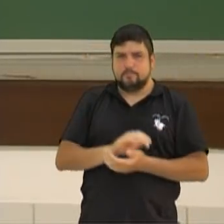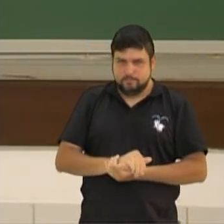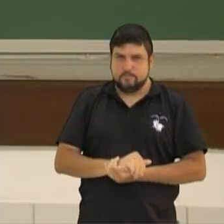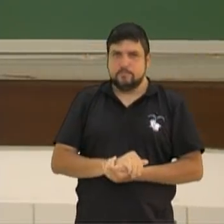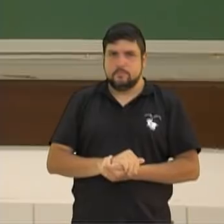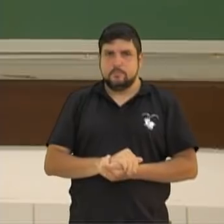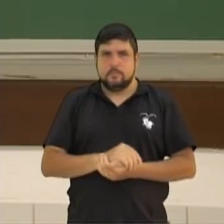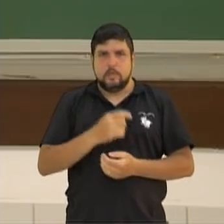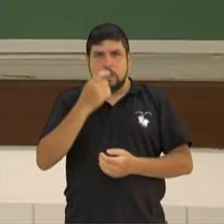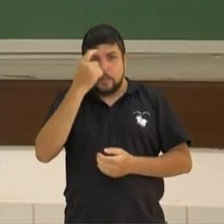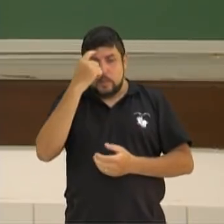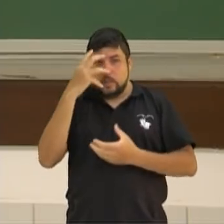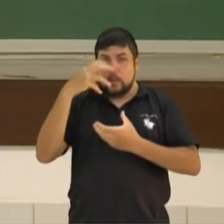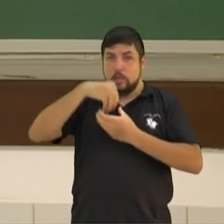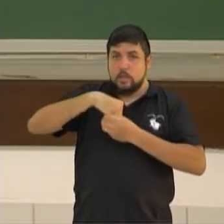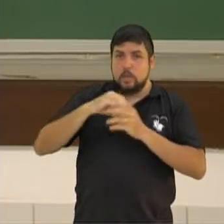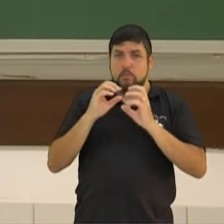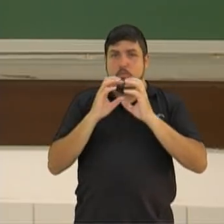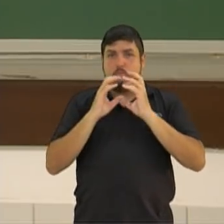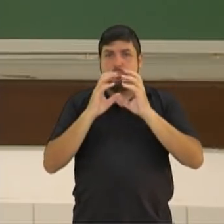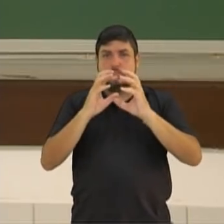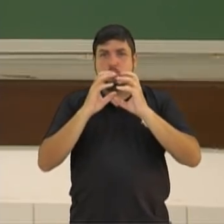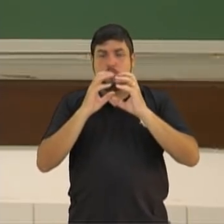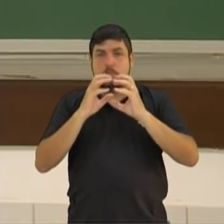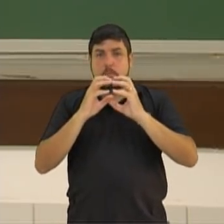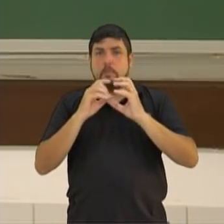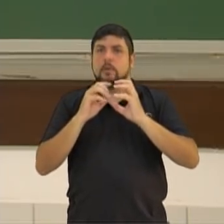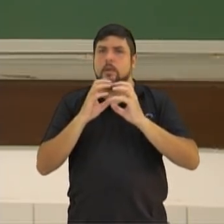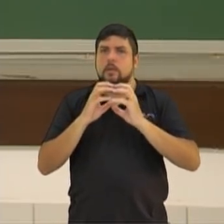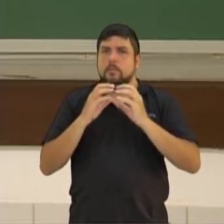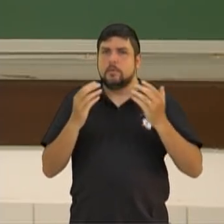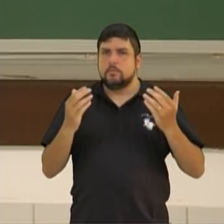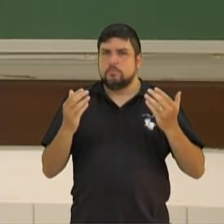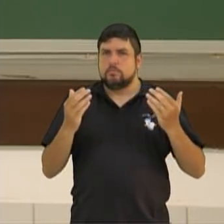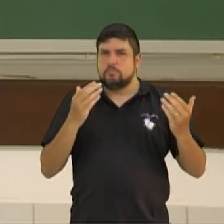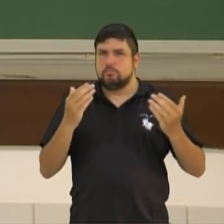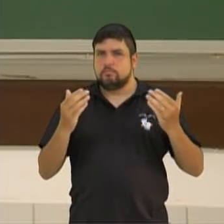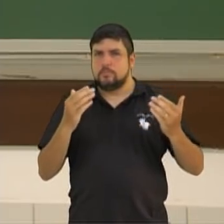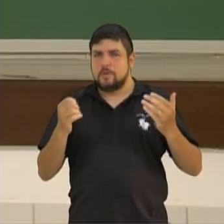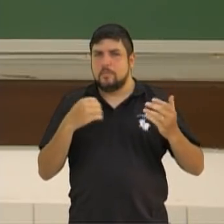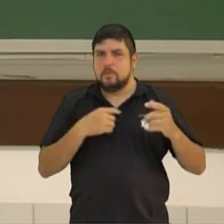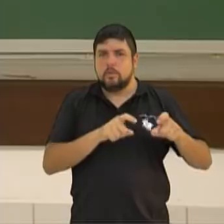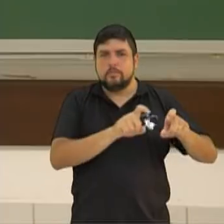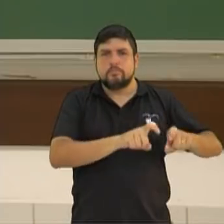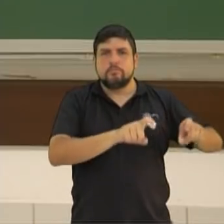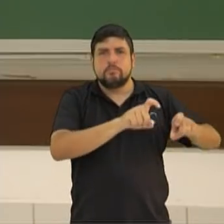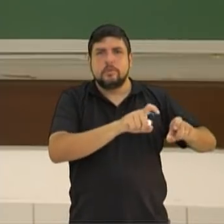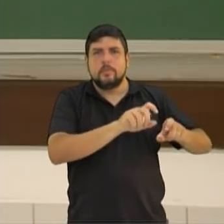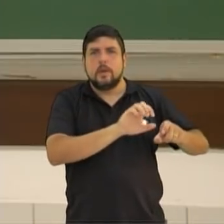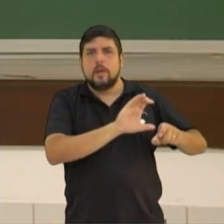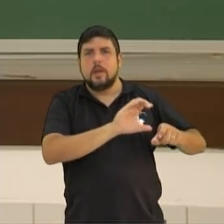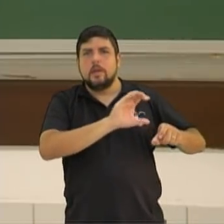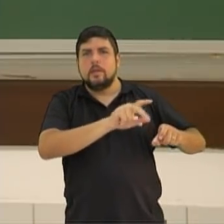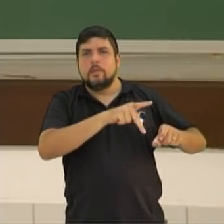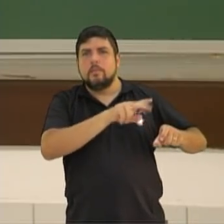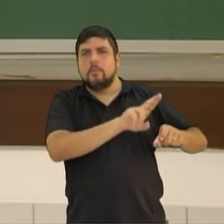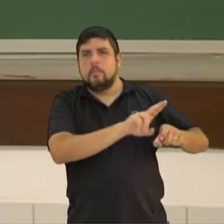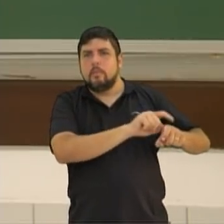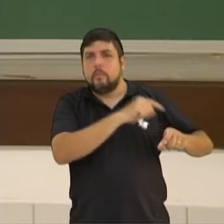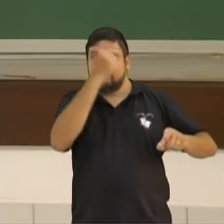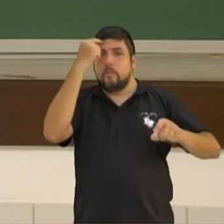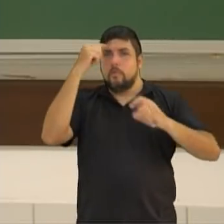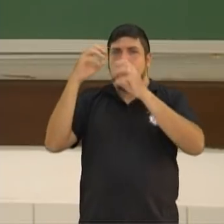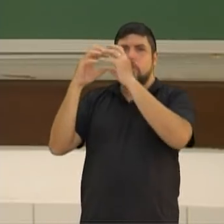nosso cérebro, onde está a CPU do nosso corpo. Isso sempre tem que estar protegido, ok? Então, vai andar